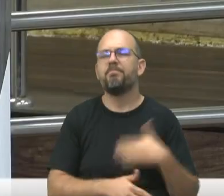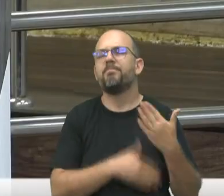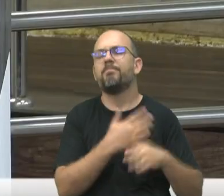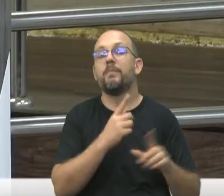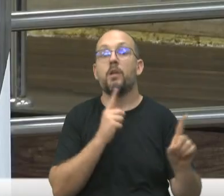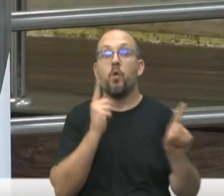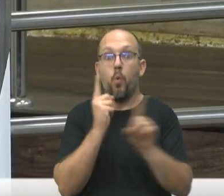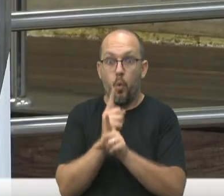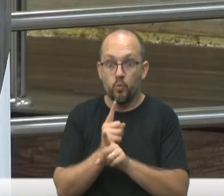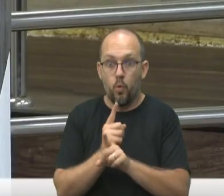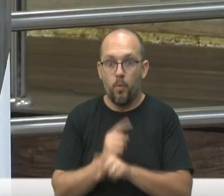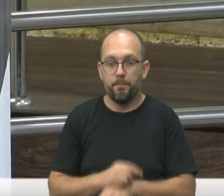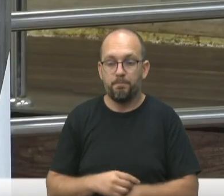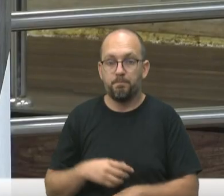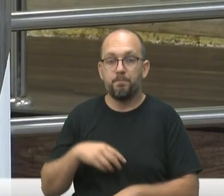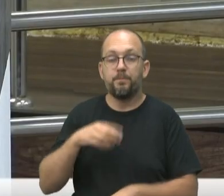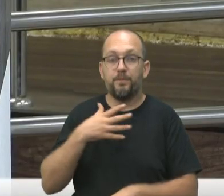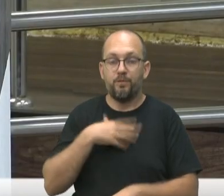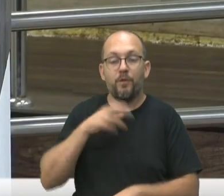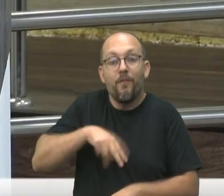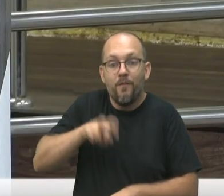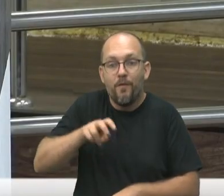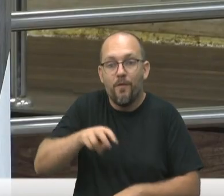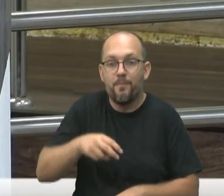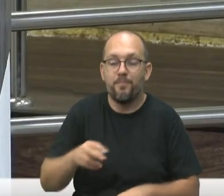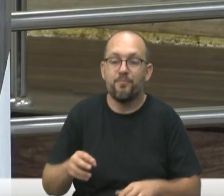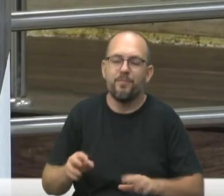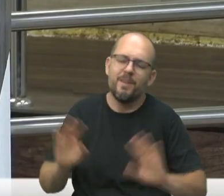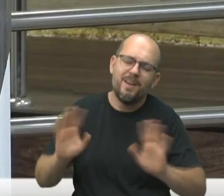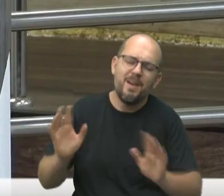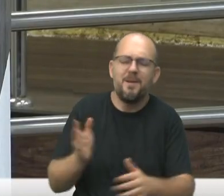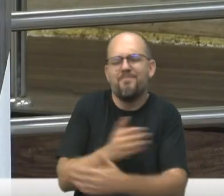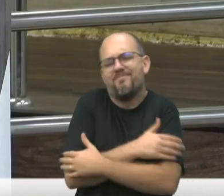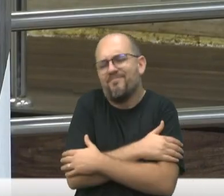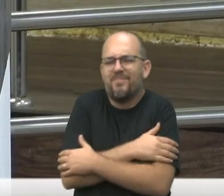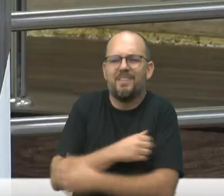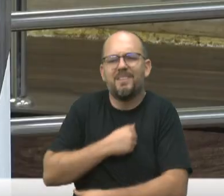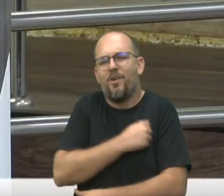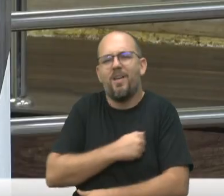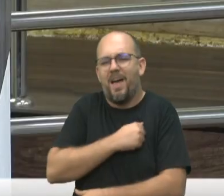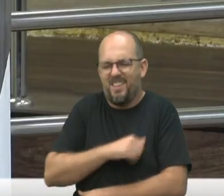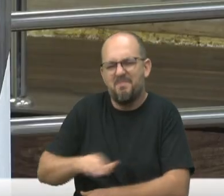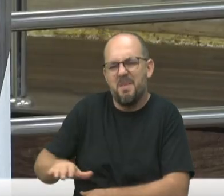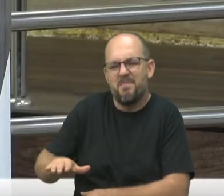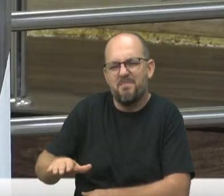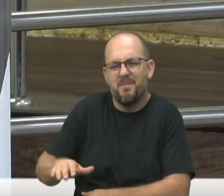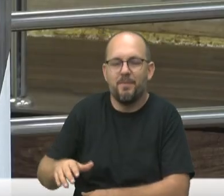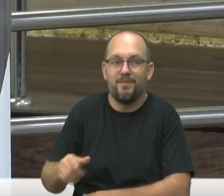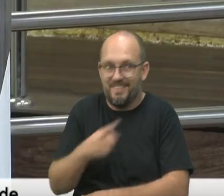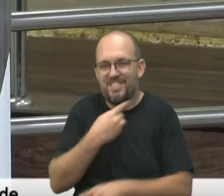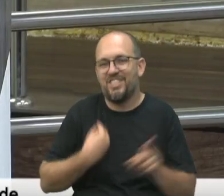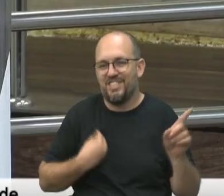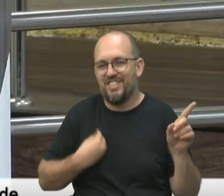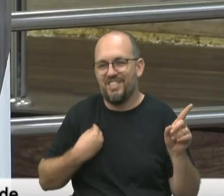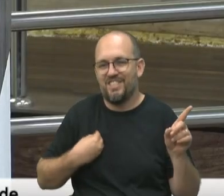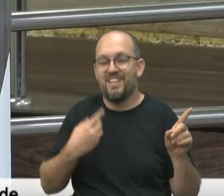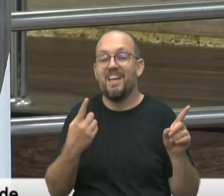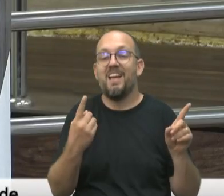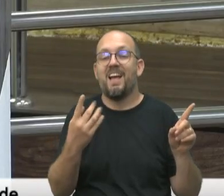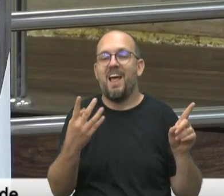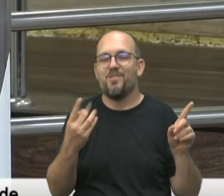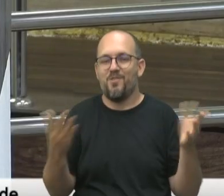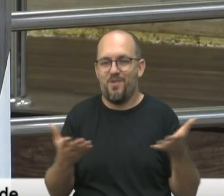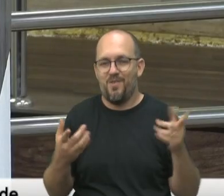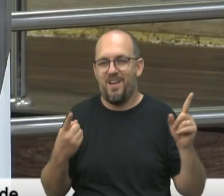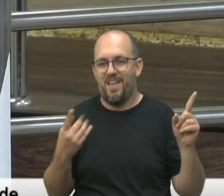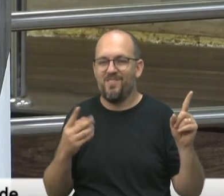ele perguntou para mim, quando a gente se encontrou, né, a gente se abraçou, ele era petitiquinho e está aqui comigo. Hoje ele já está com 14 anos